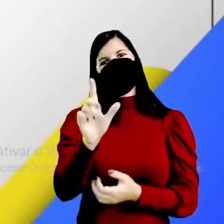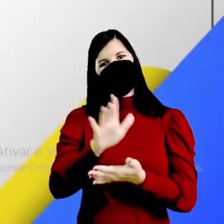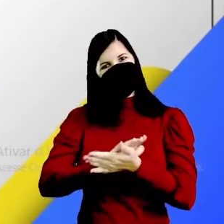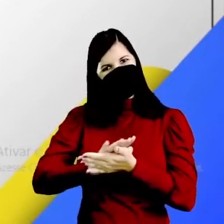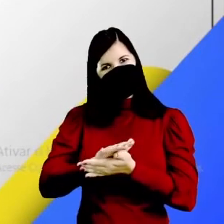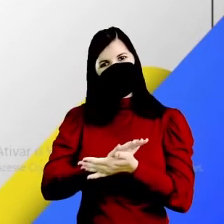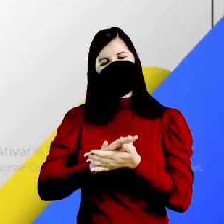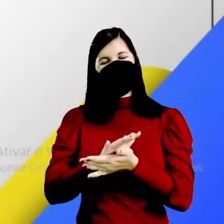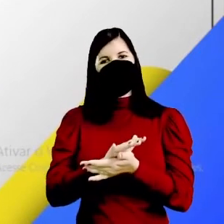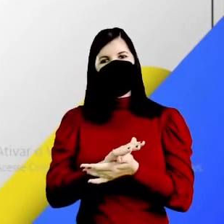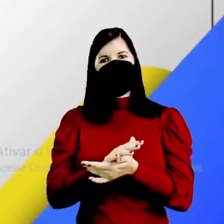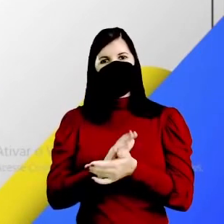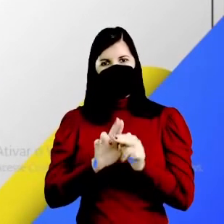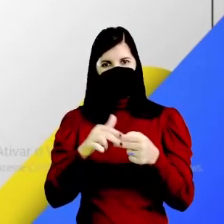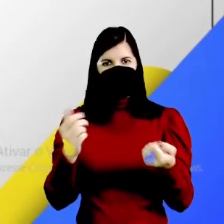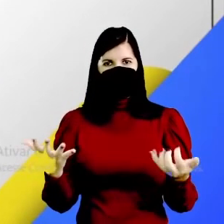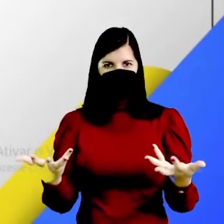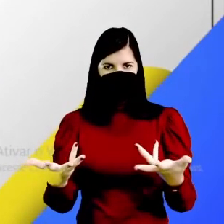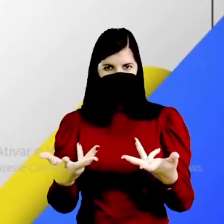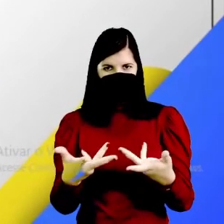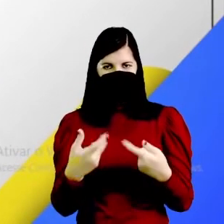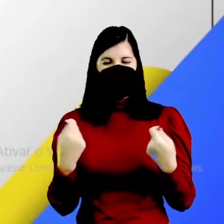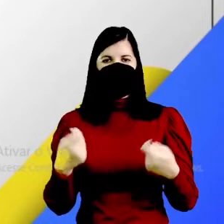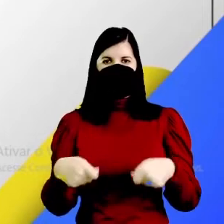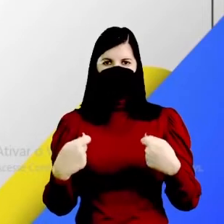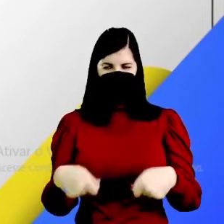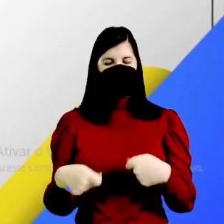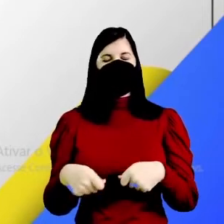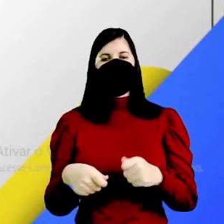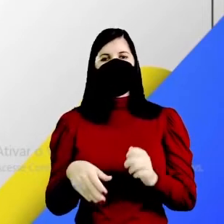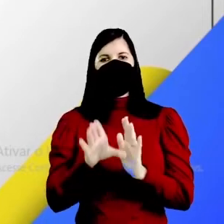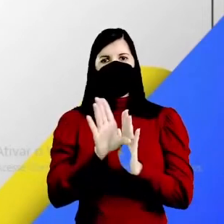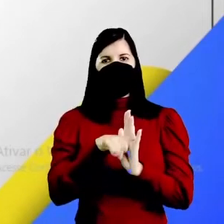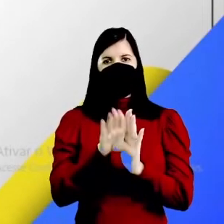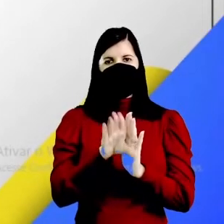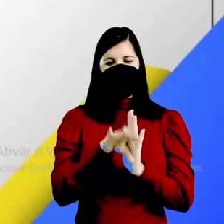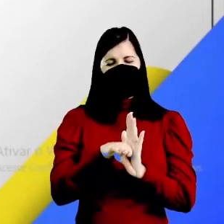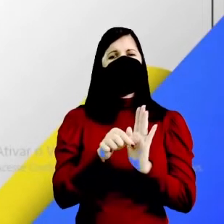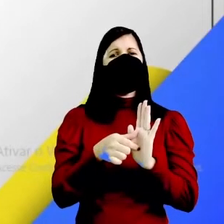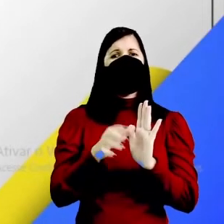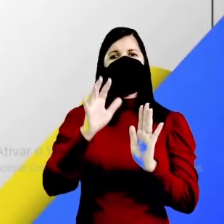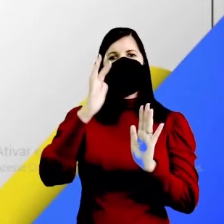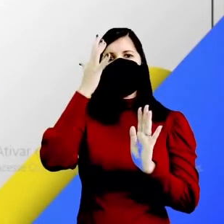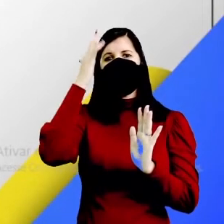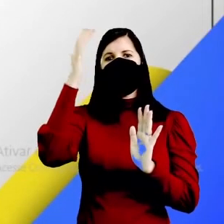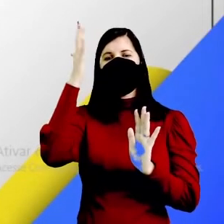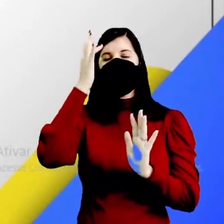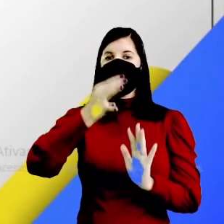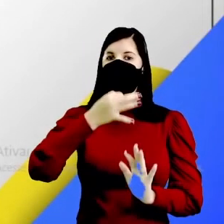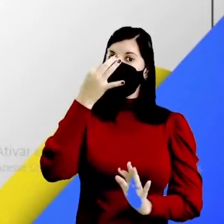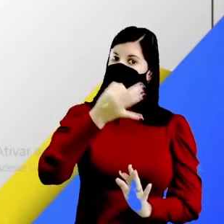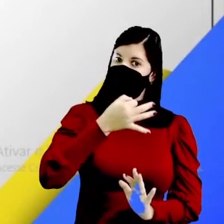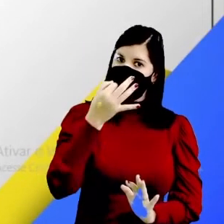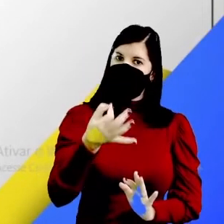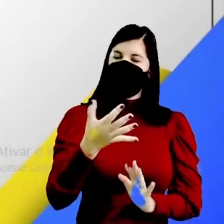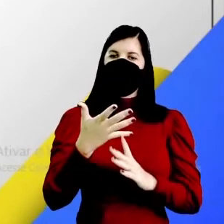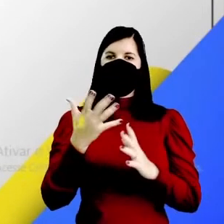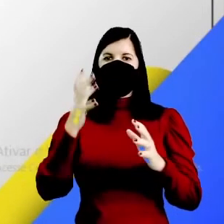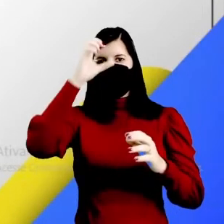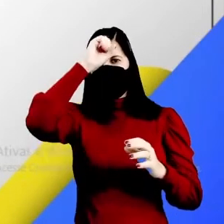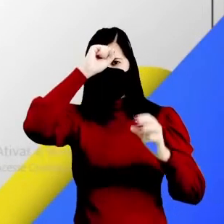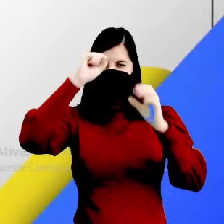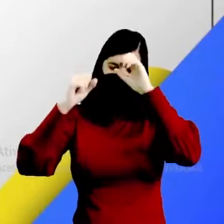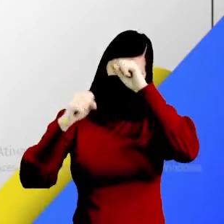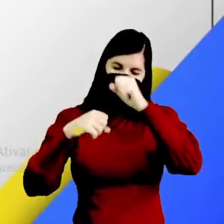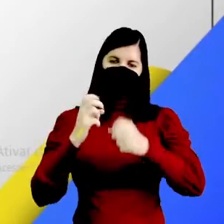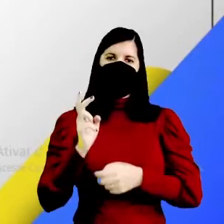são habilidades humanas. E as conceituais, professora, quais são? É justamente aquele pensamento crítico, o aprendizado contínuo. Então, você está